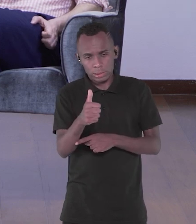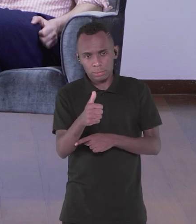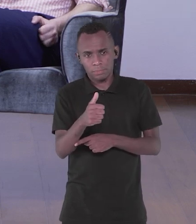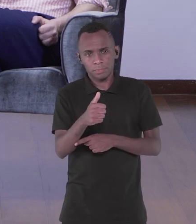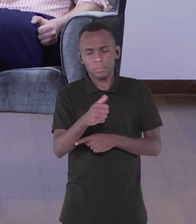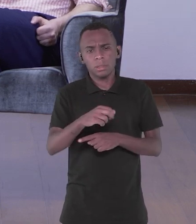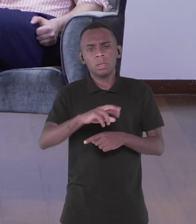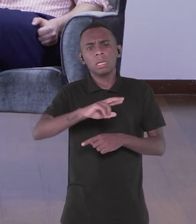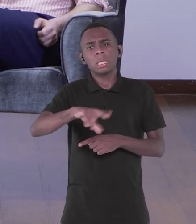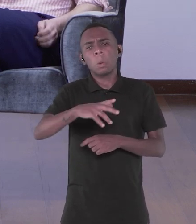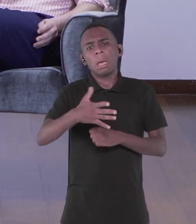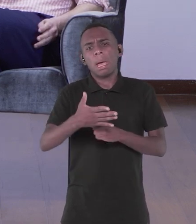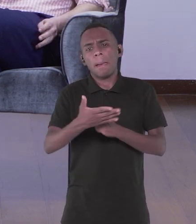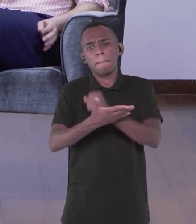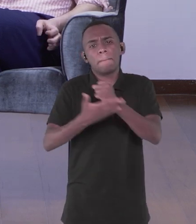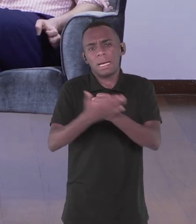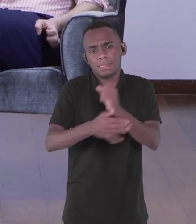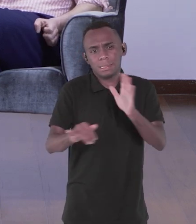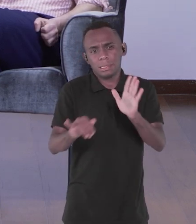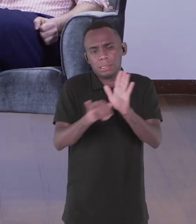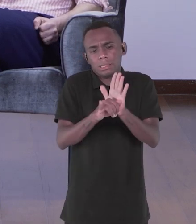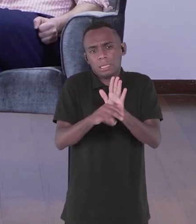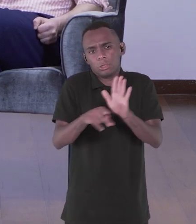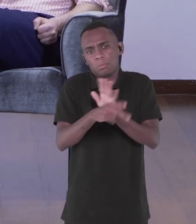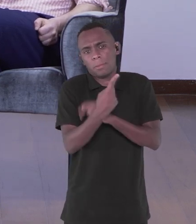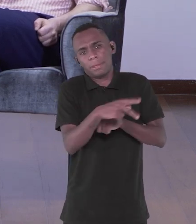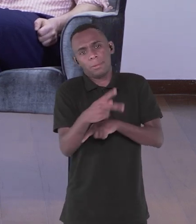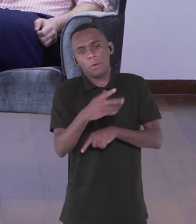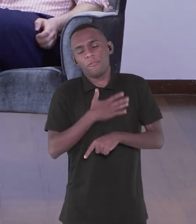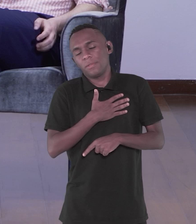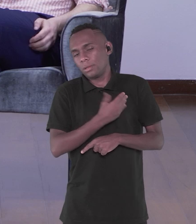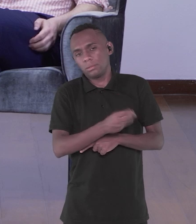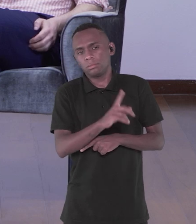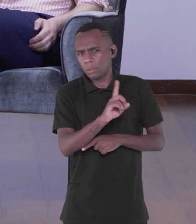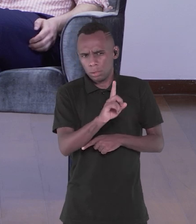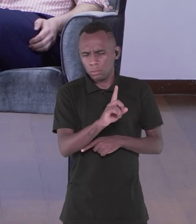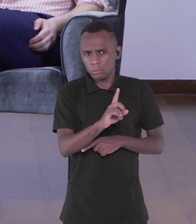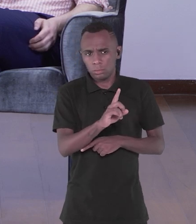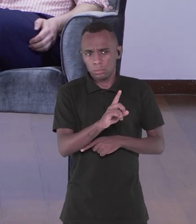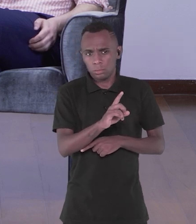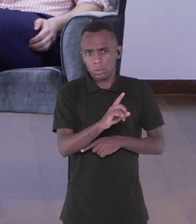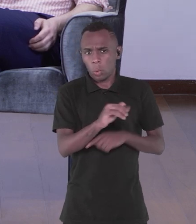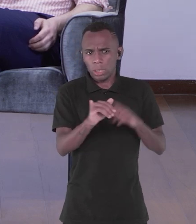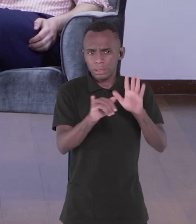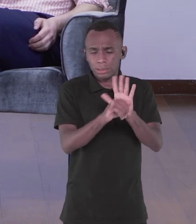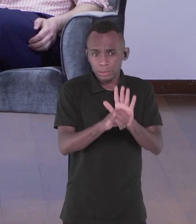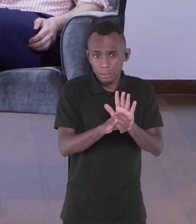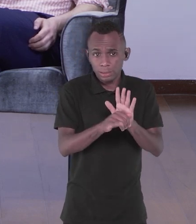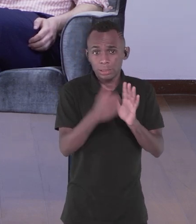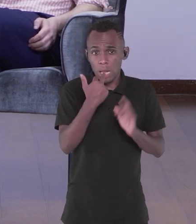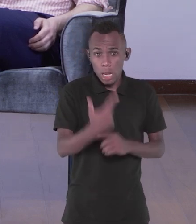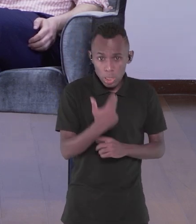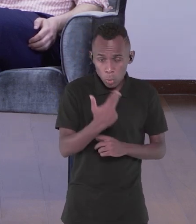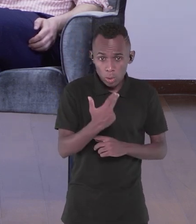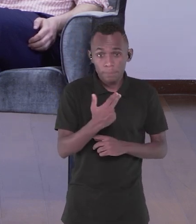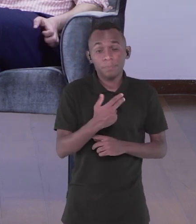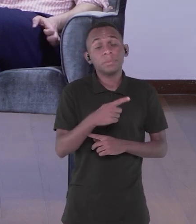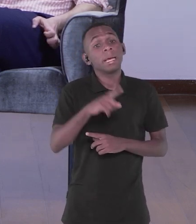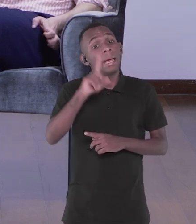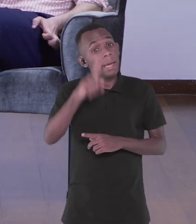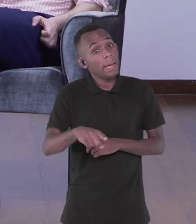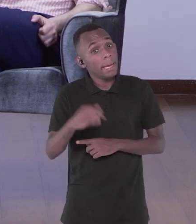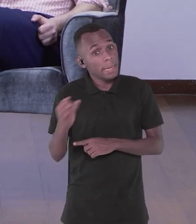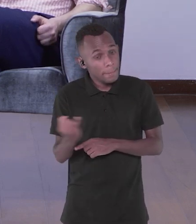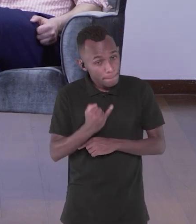pré-determinante da identidade deles. A língua não é o pré-determinante, não é o que define. Eu não estou dizendo que ela não é importante, ela é